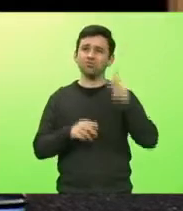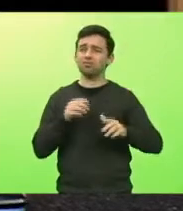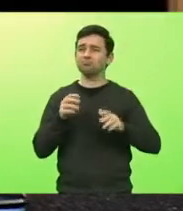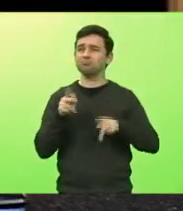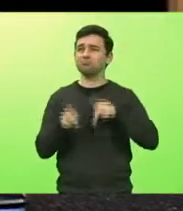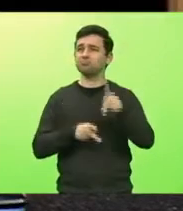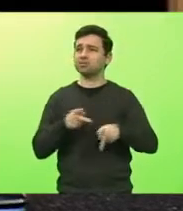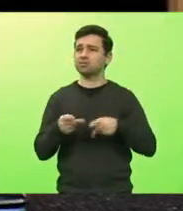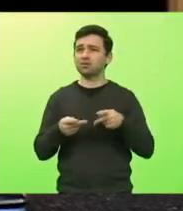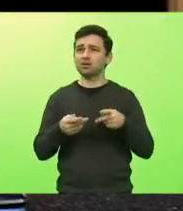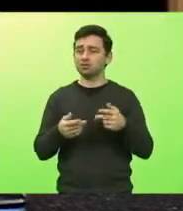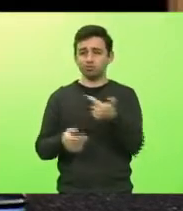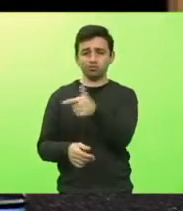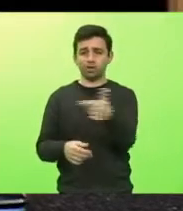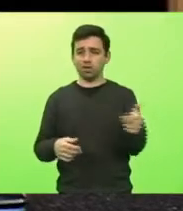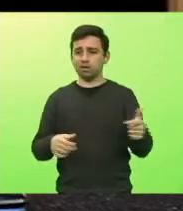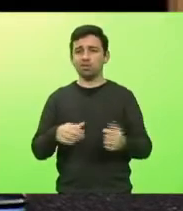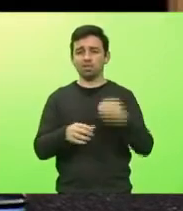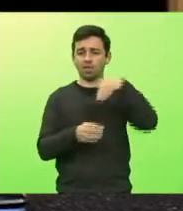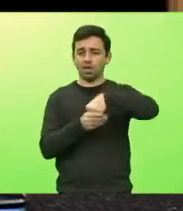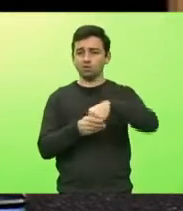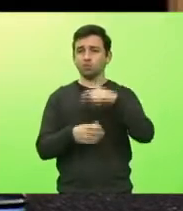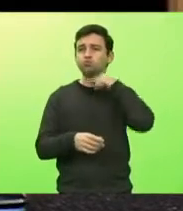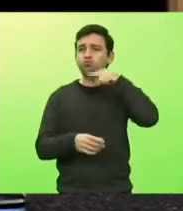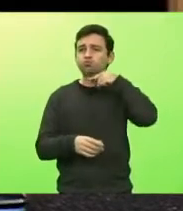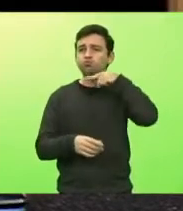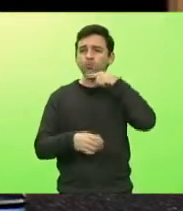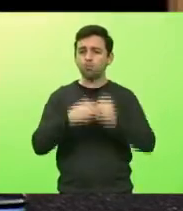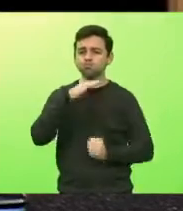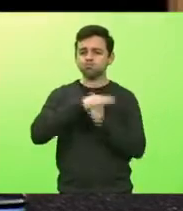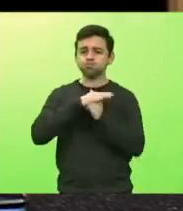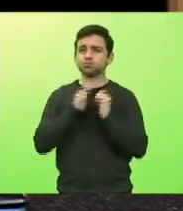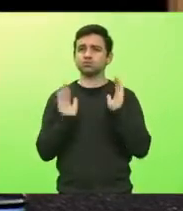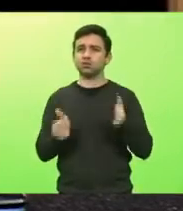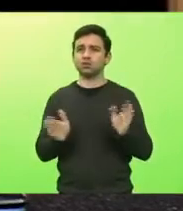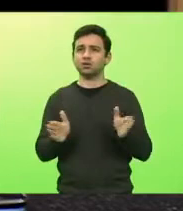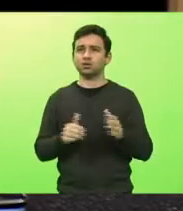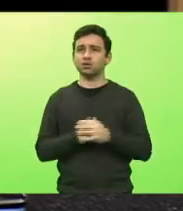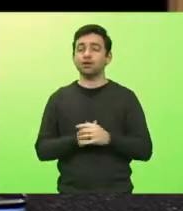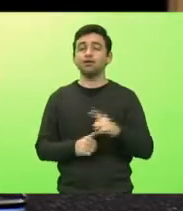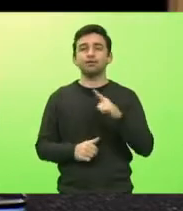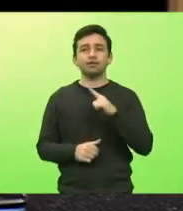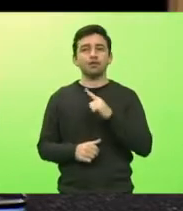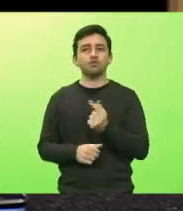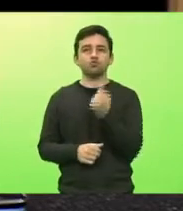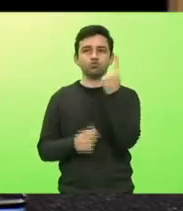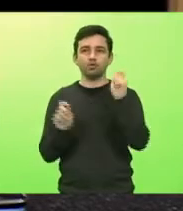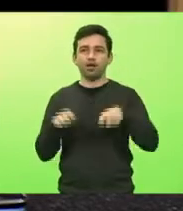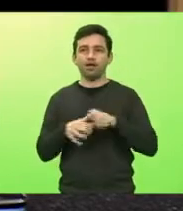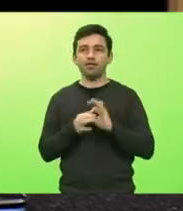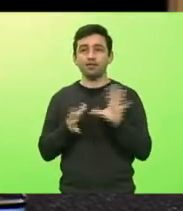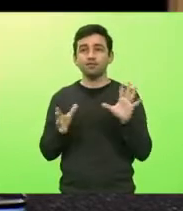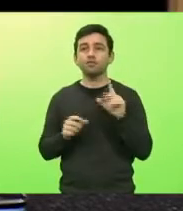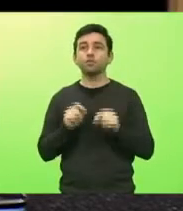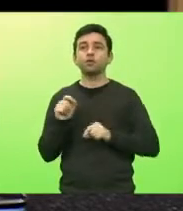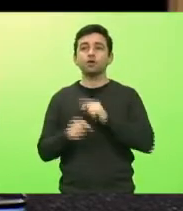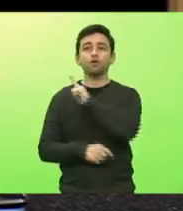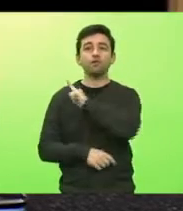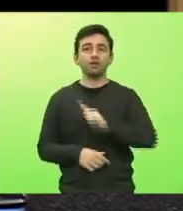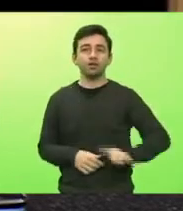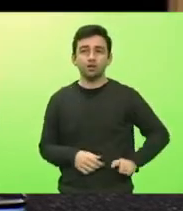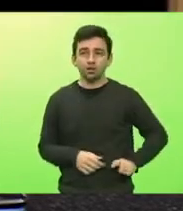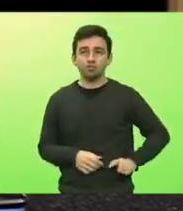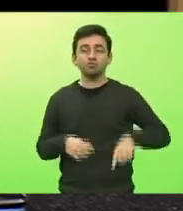espaço na rede pública para esse atendimento. Ainda temos uma saída. Qual? Que o governo do estado tenha